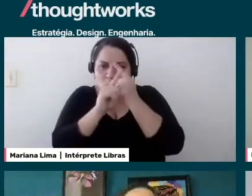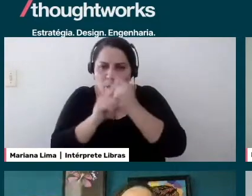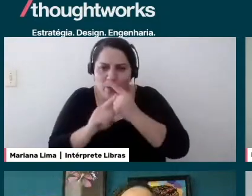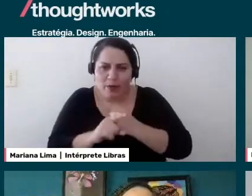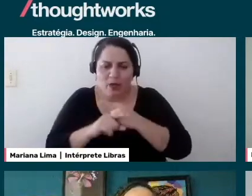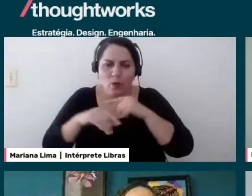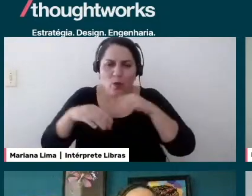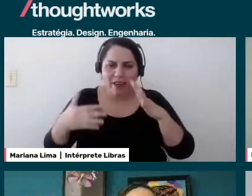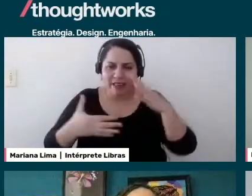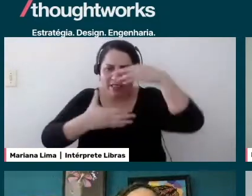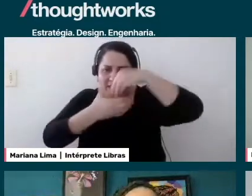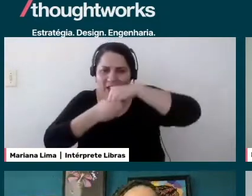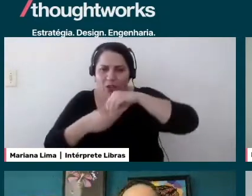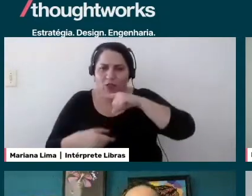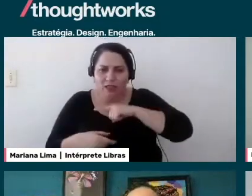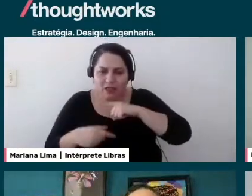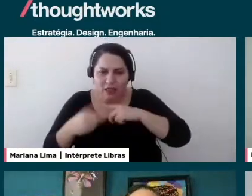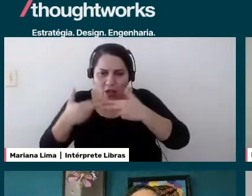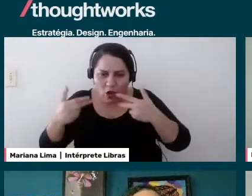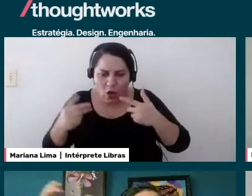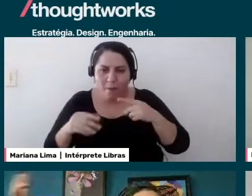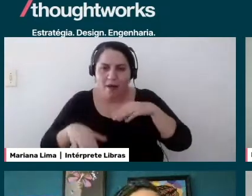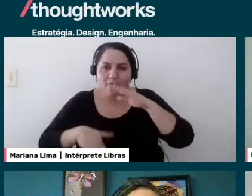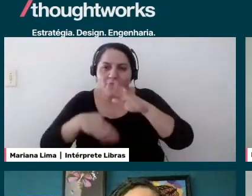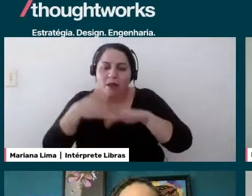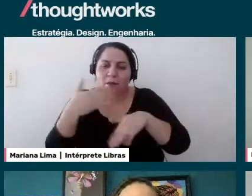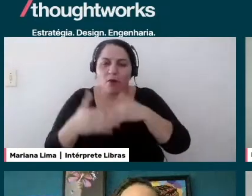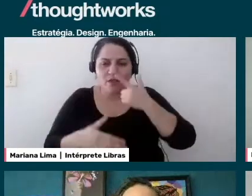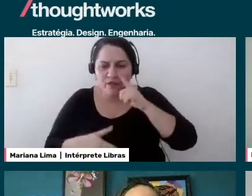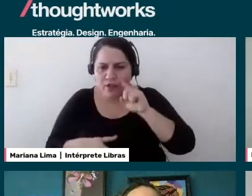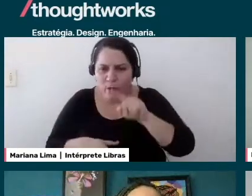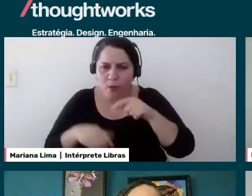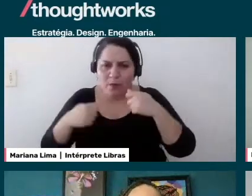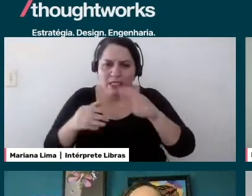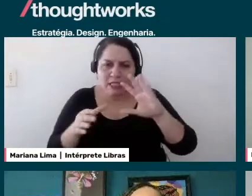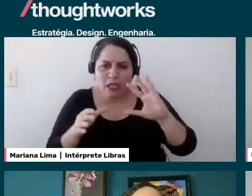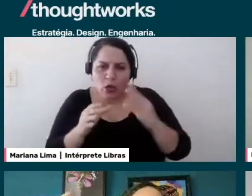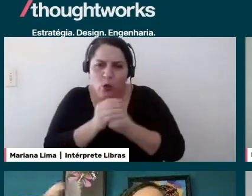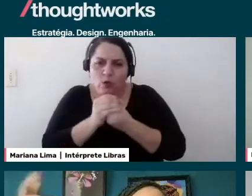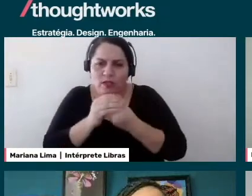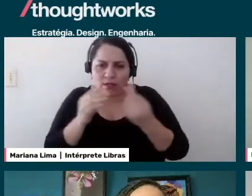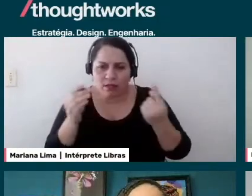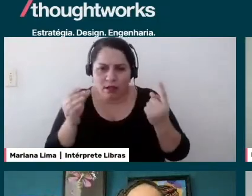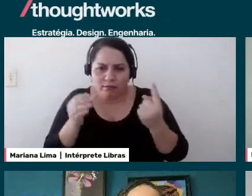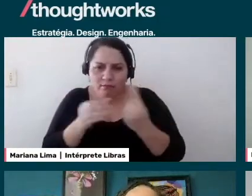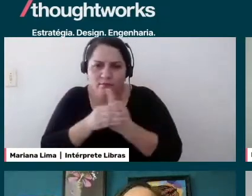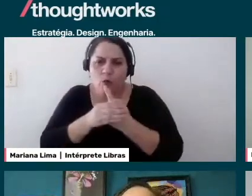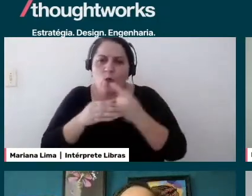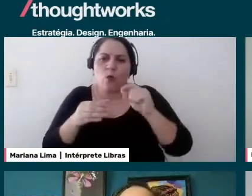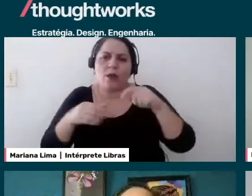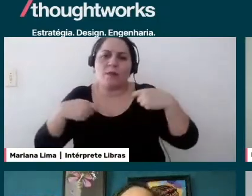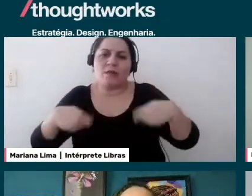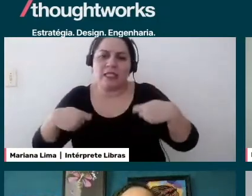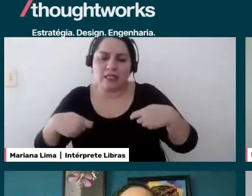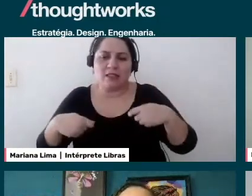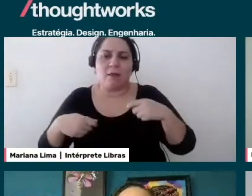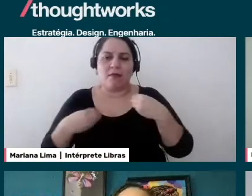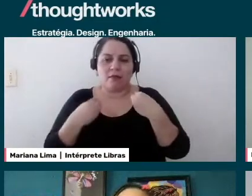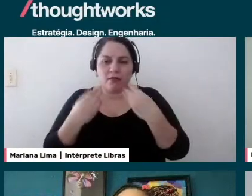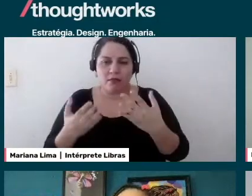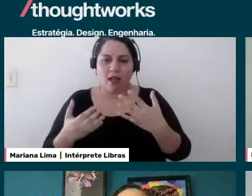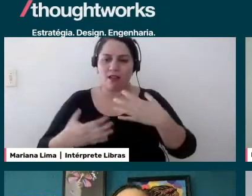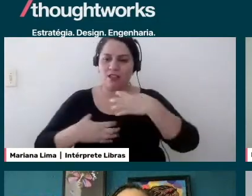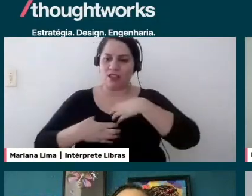gente possa chegar na inclusão e depois chegar, né, no pertencimento, e aí a gente conseguir colher os